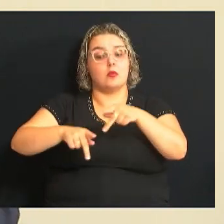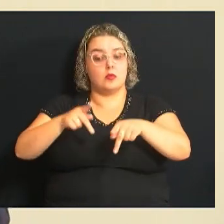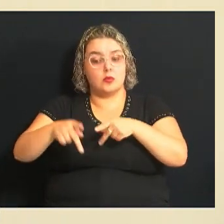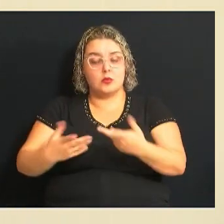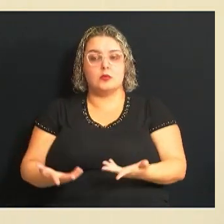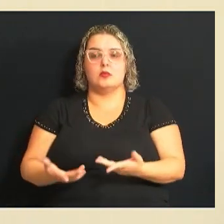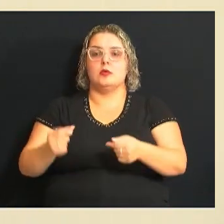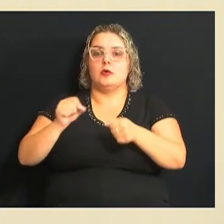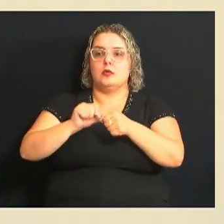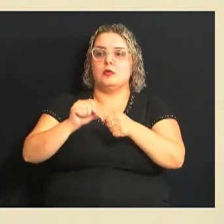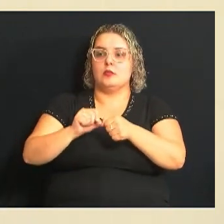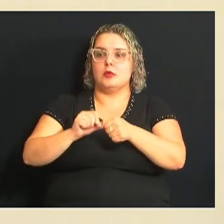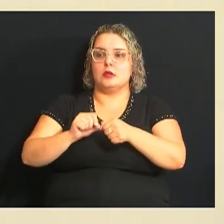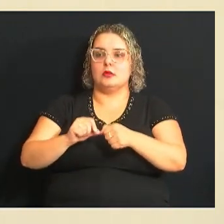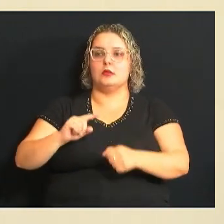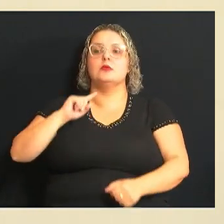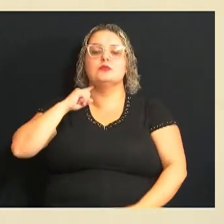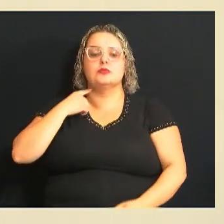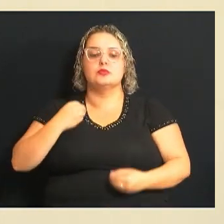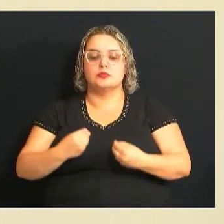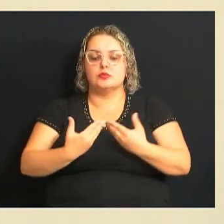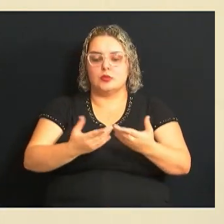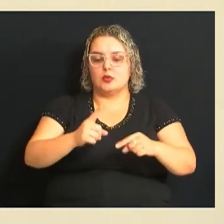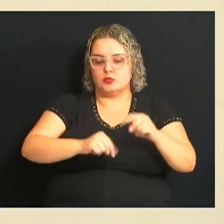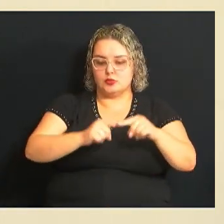fazer o descarte daqueles produtos